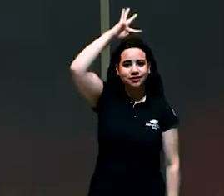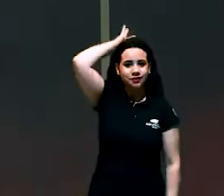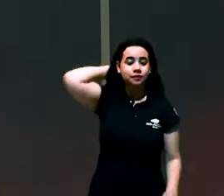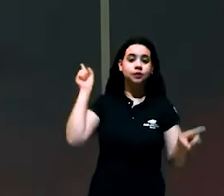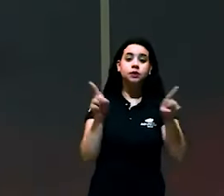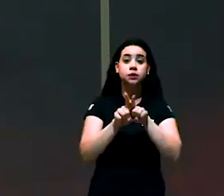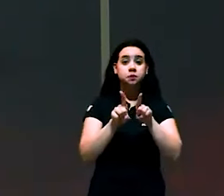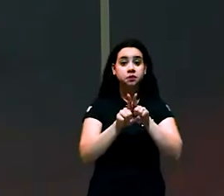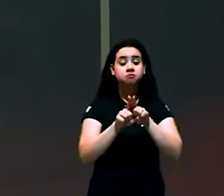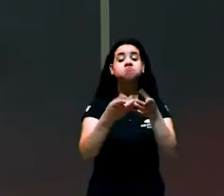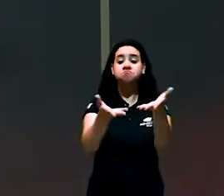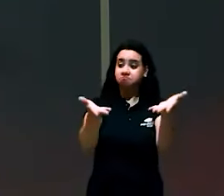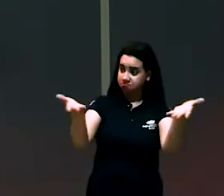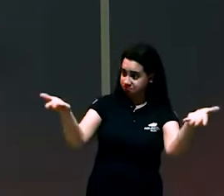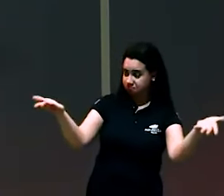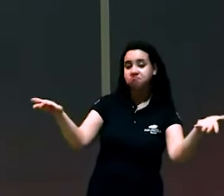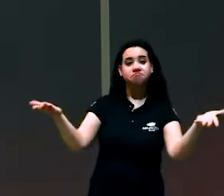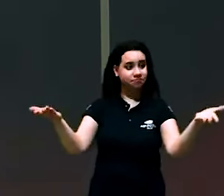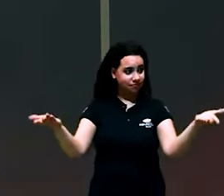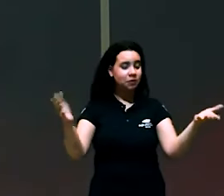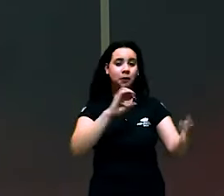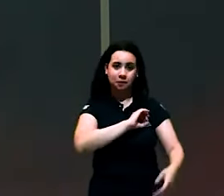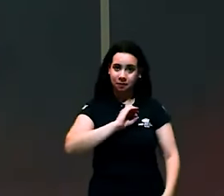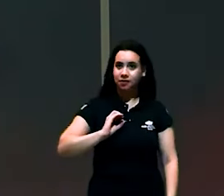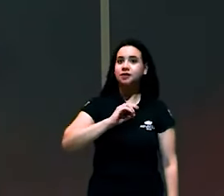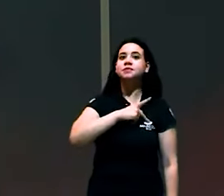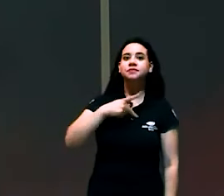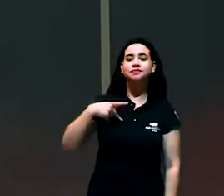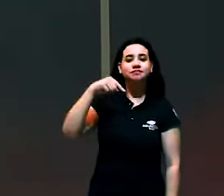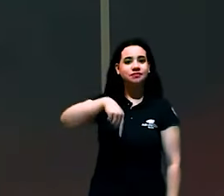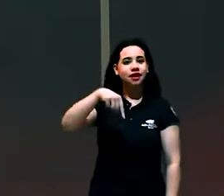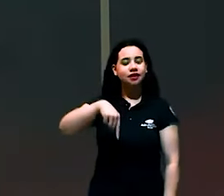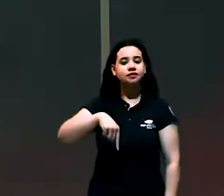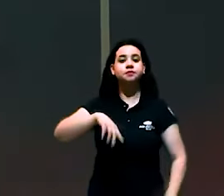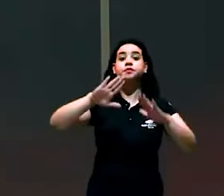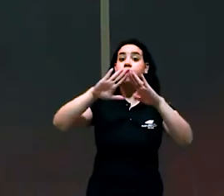companheiros da obra do Senhor, nesta escola bíblica,